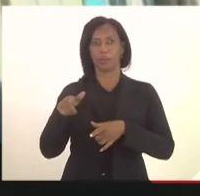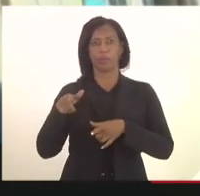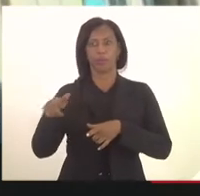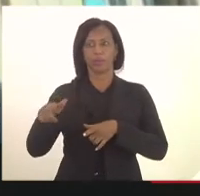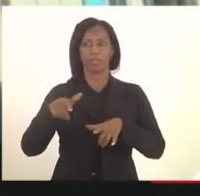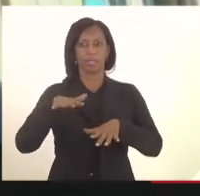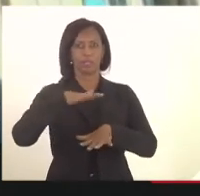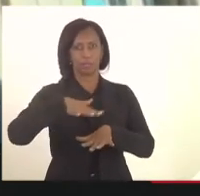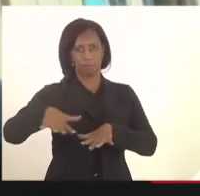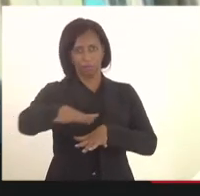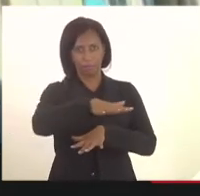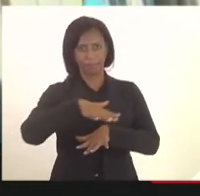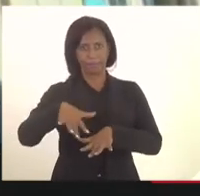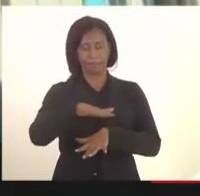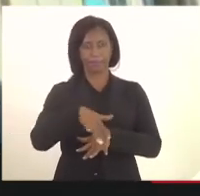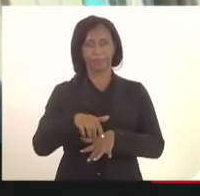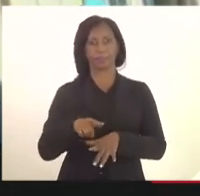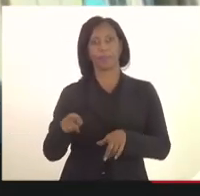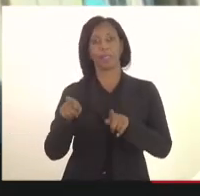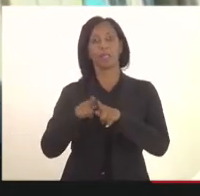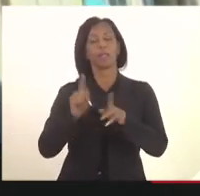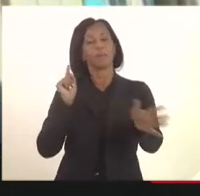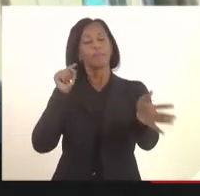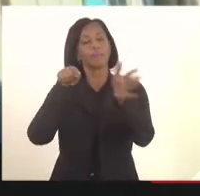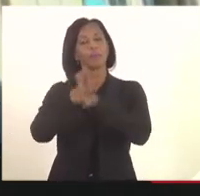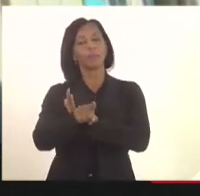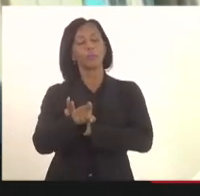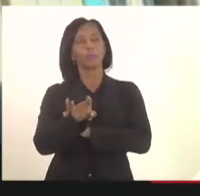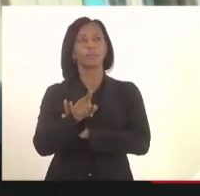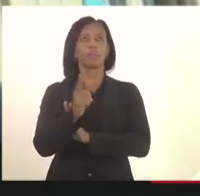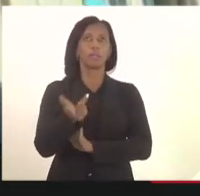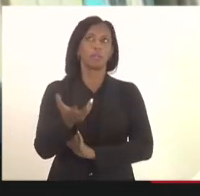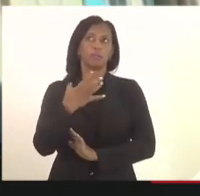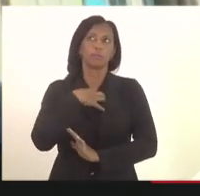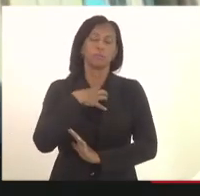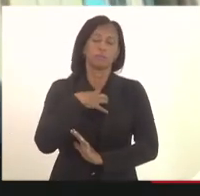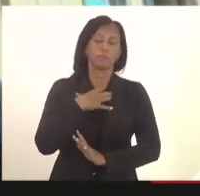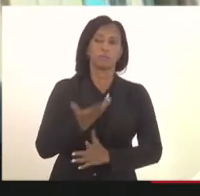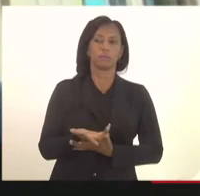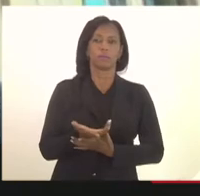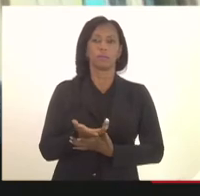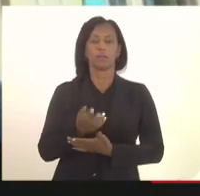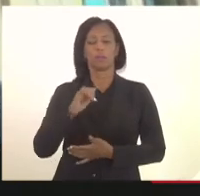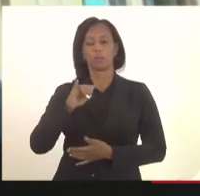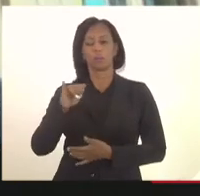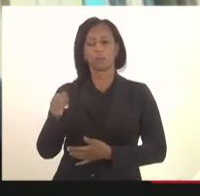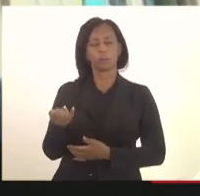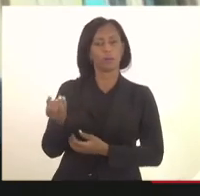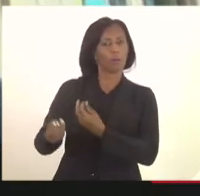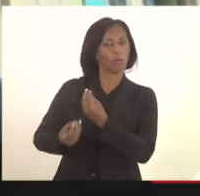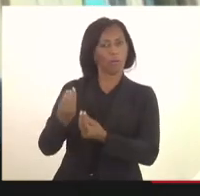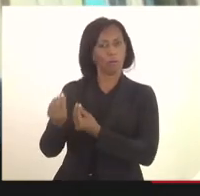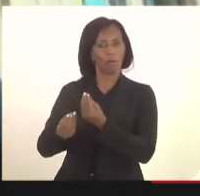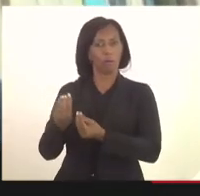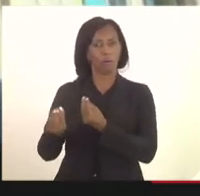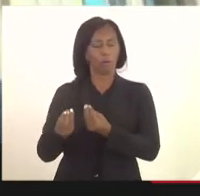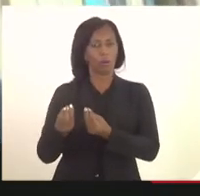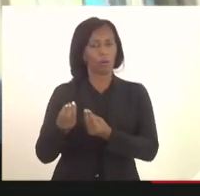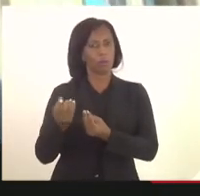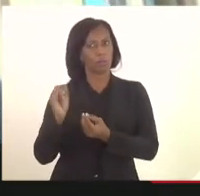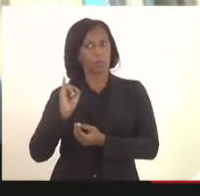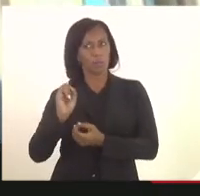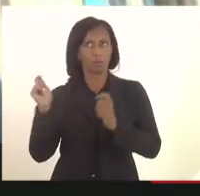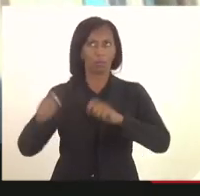desse campo. E aí minha pergunta seria no sentido da possibilidade, se seria